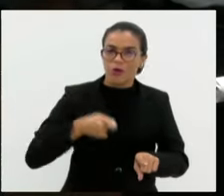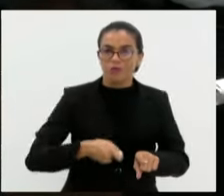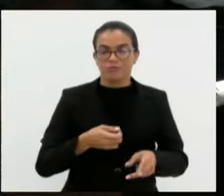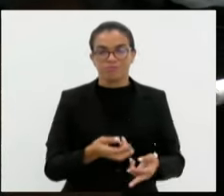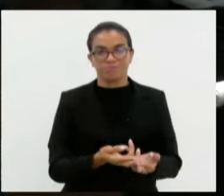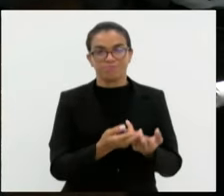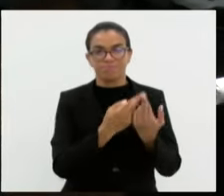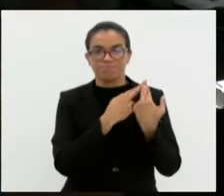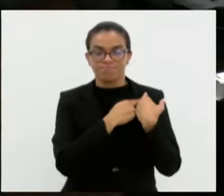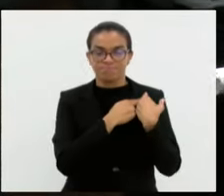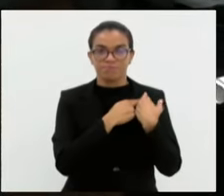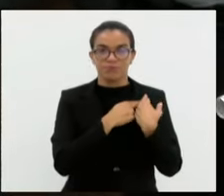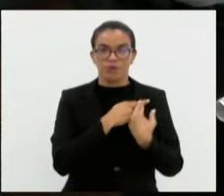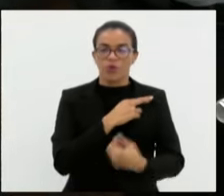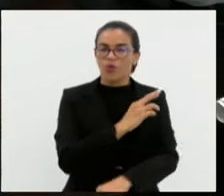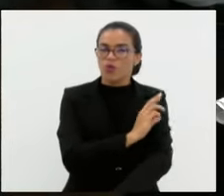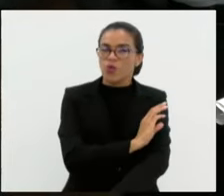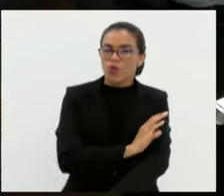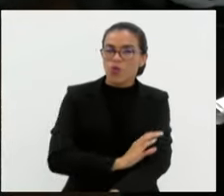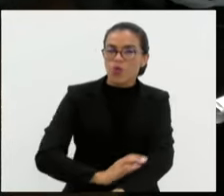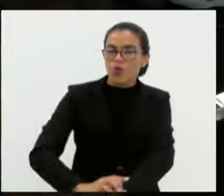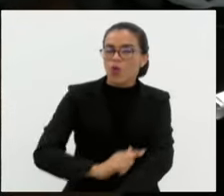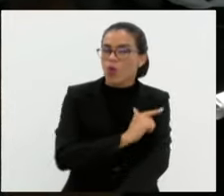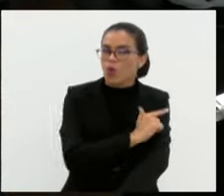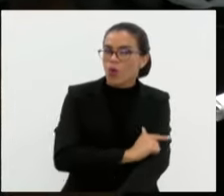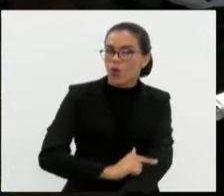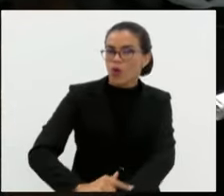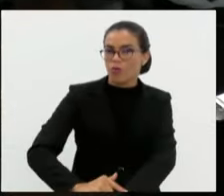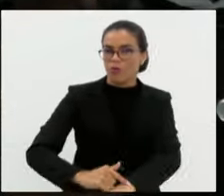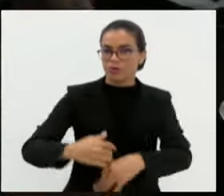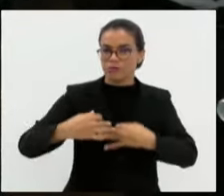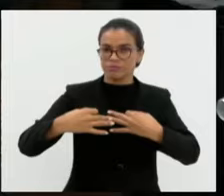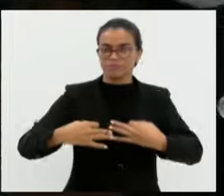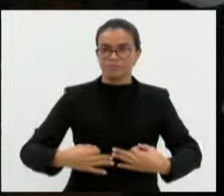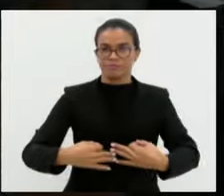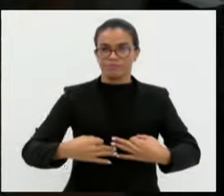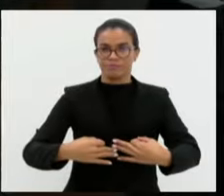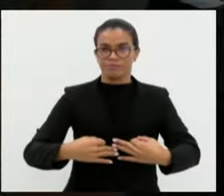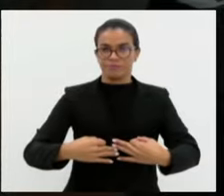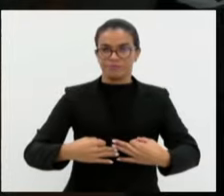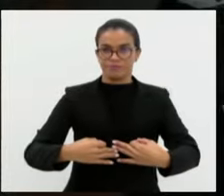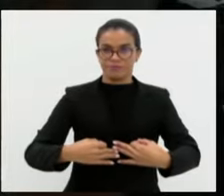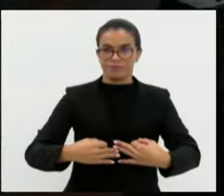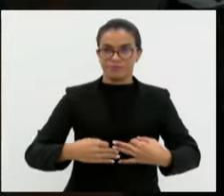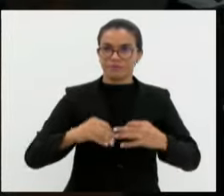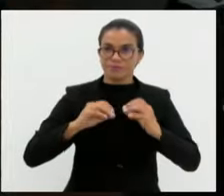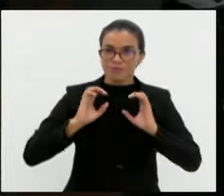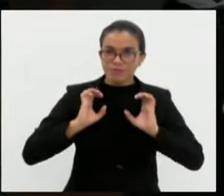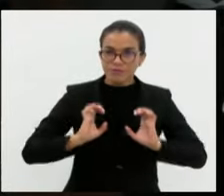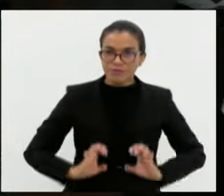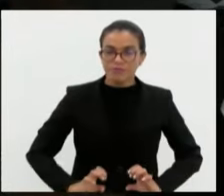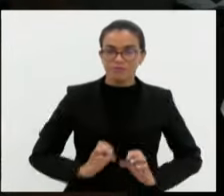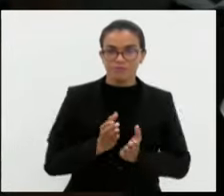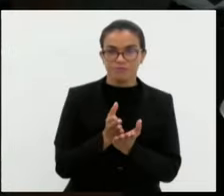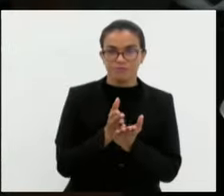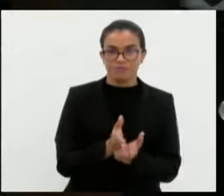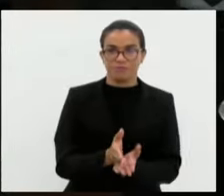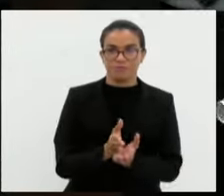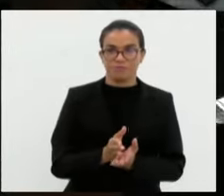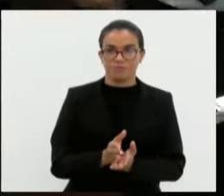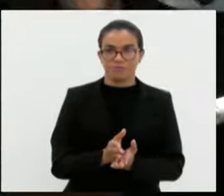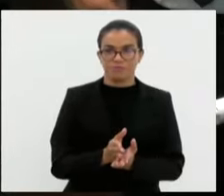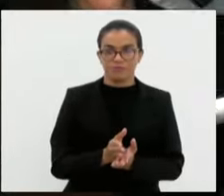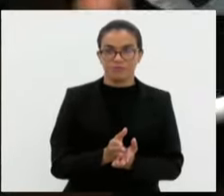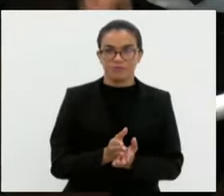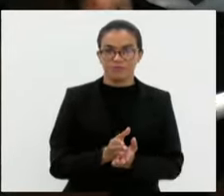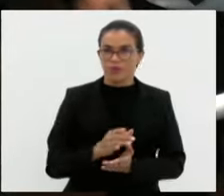um comportamento adequado, equilibrado e honesto.